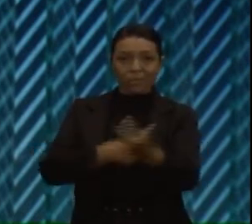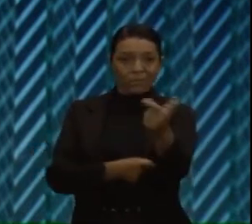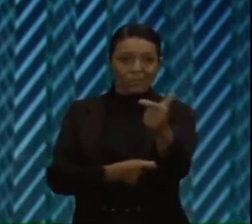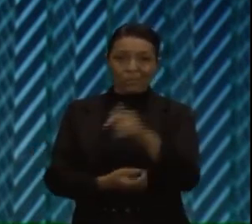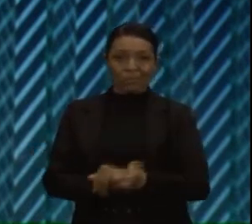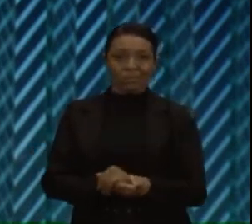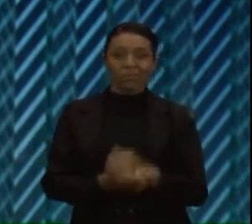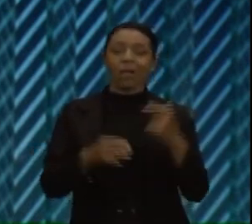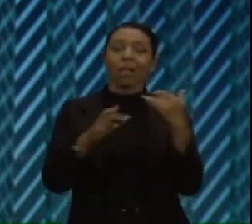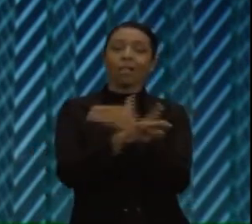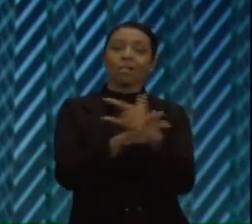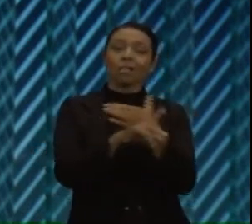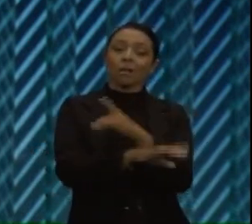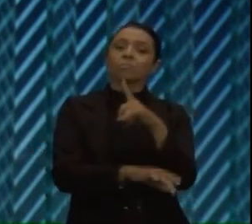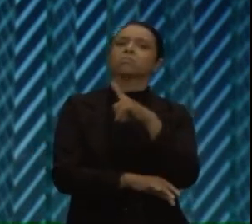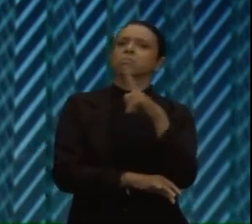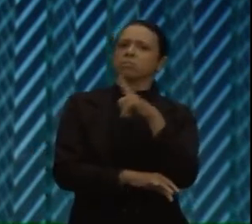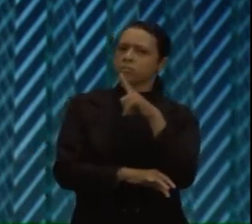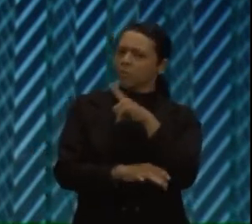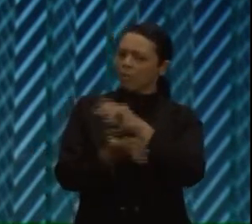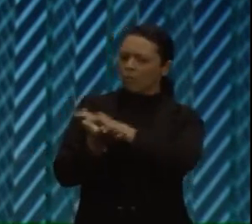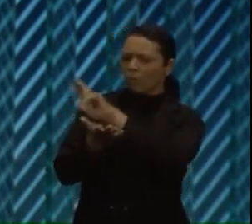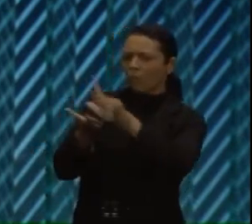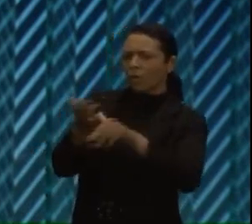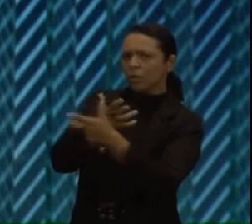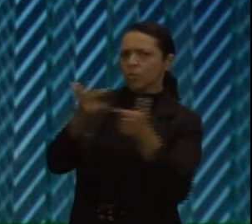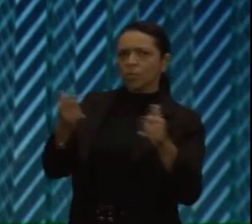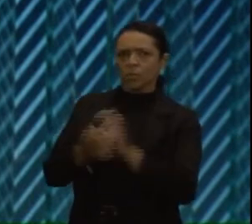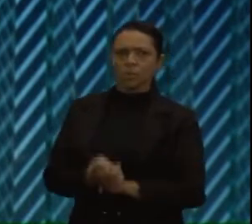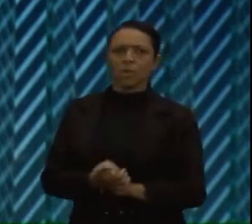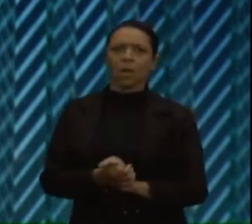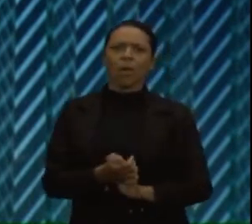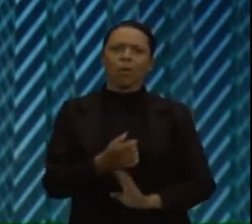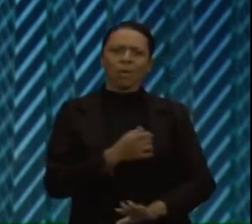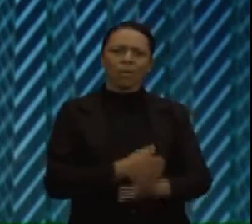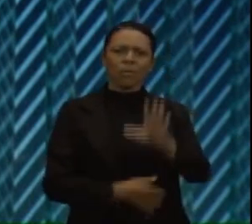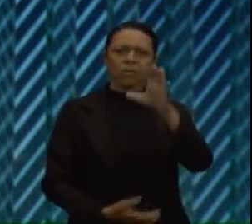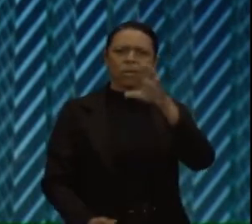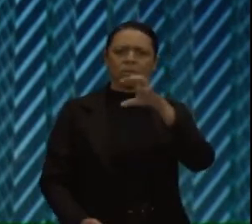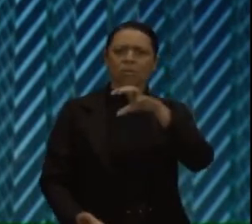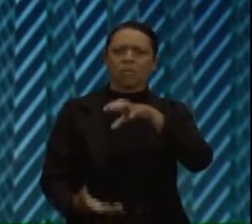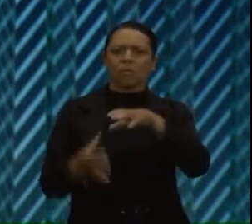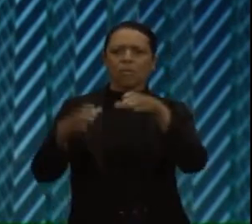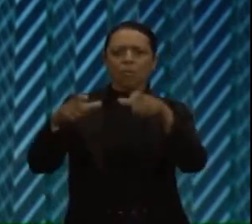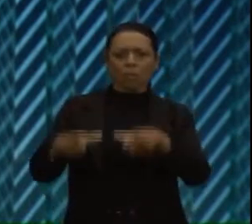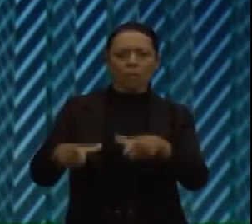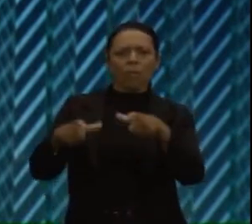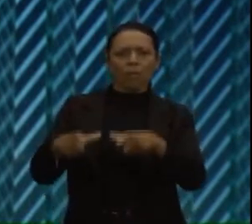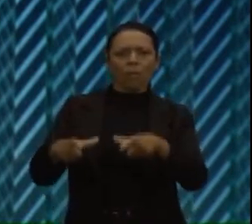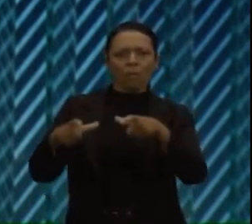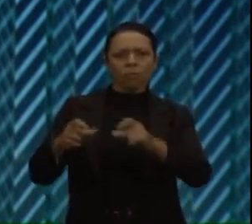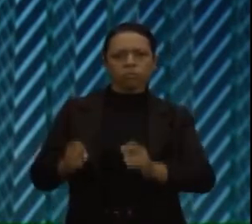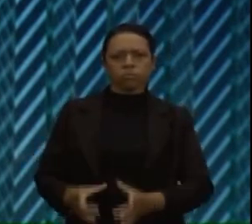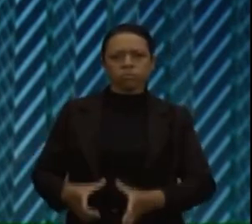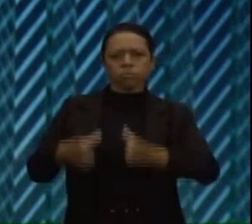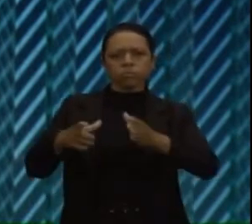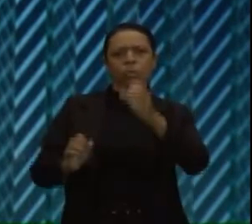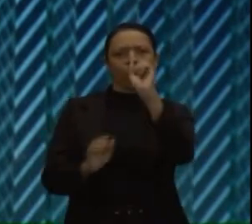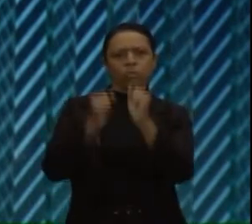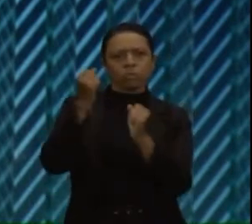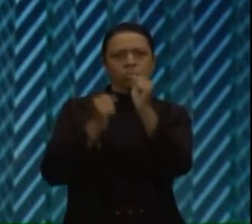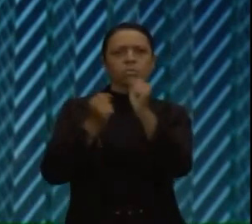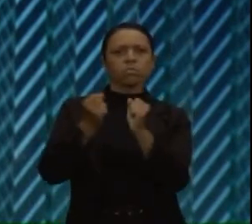cidade tem inúmeras potencialidades o Porto Seco é apenas uma delas que depende de estudo técnico não é só a pessoa querer fazer